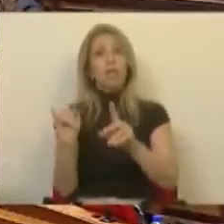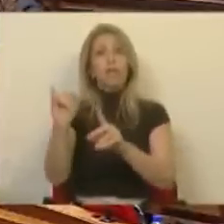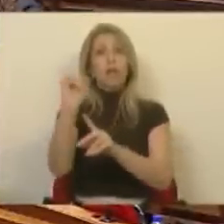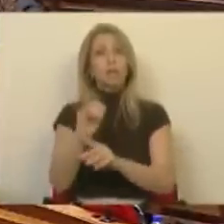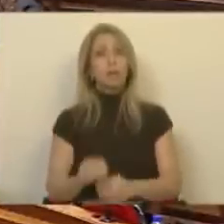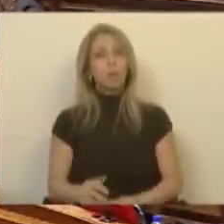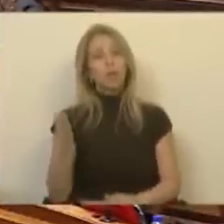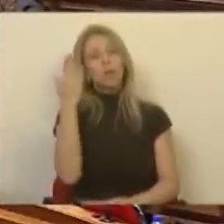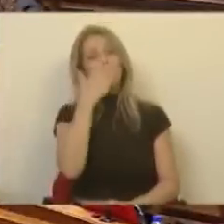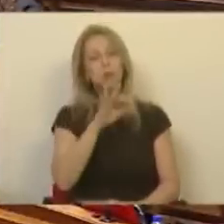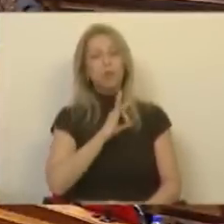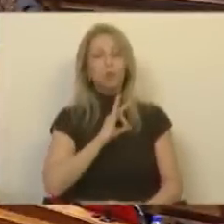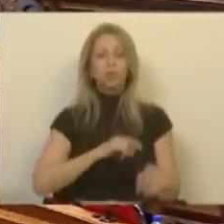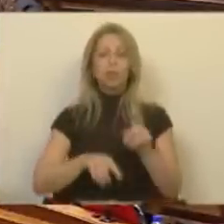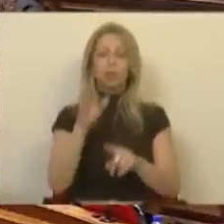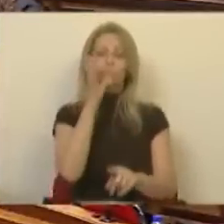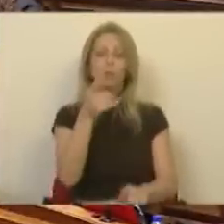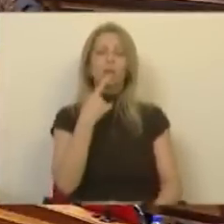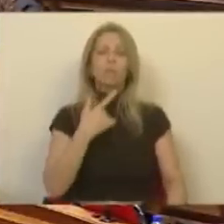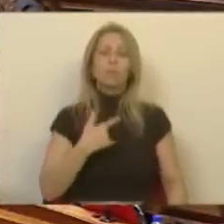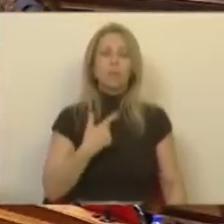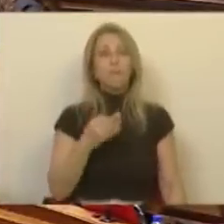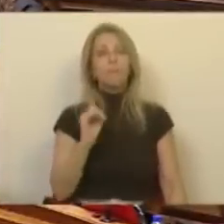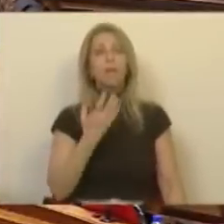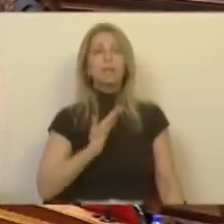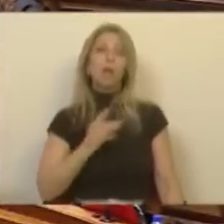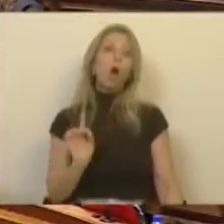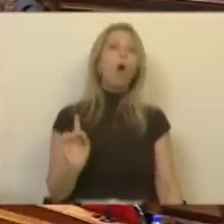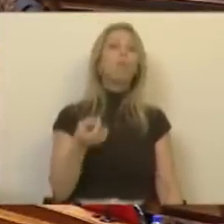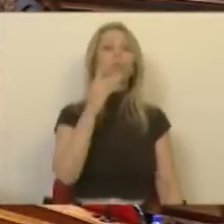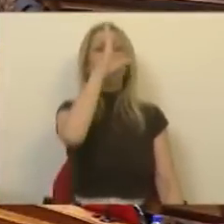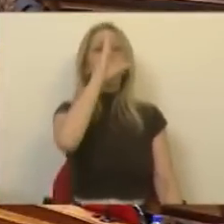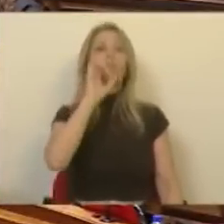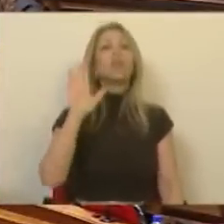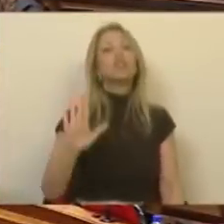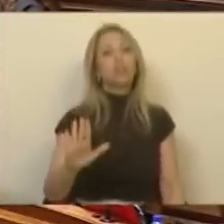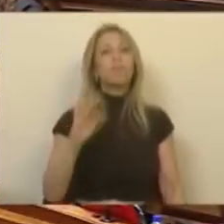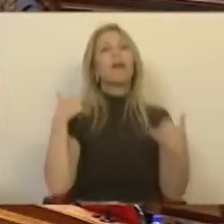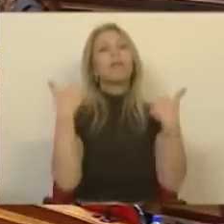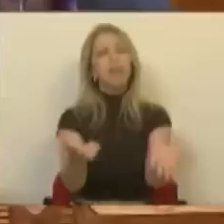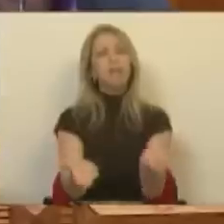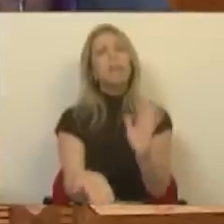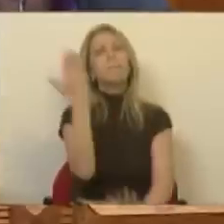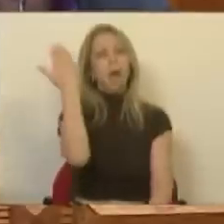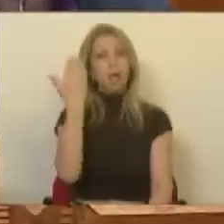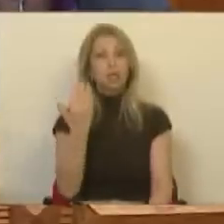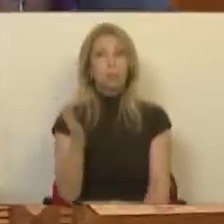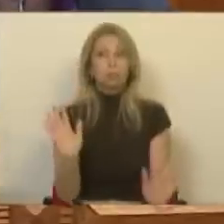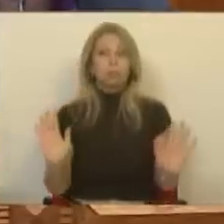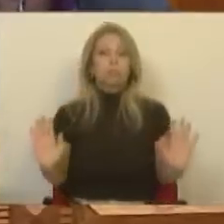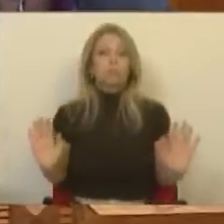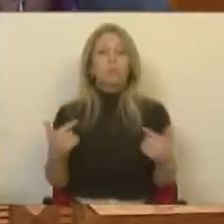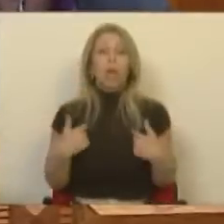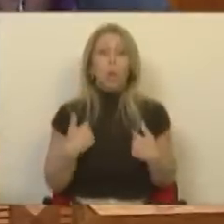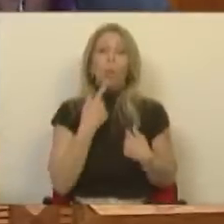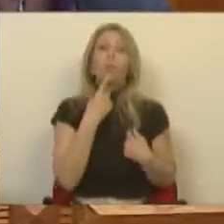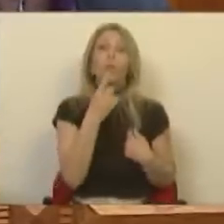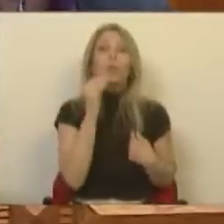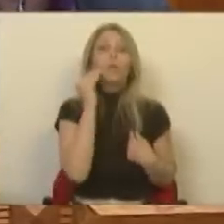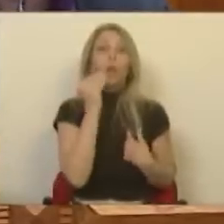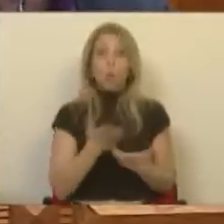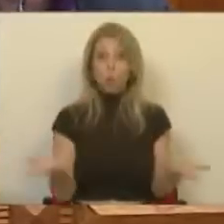assim se o presidente fosse governo tinha dado mais eu perguntar a minha como